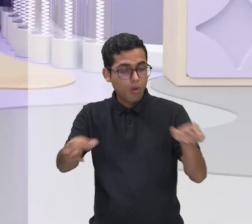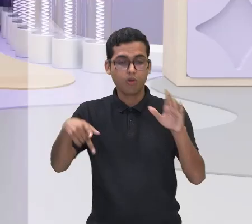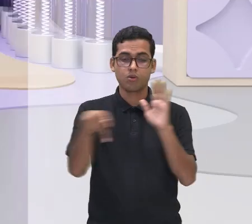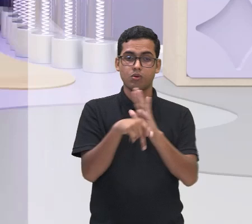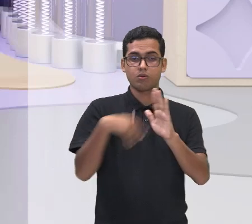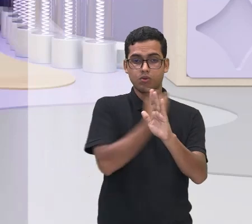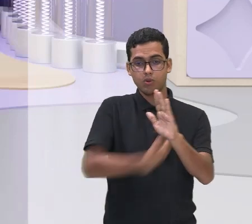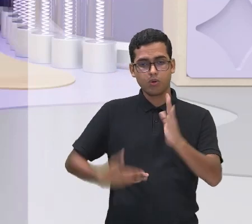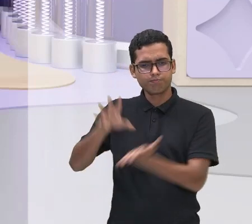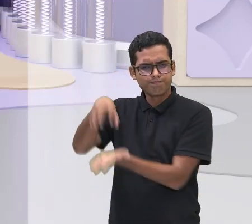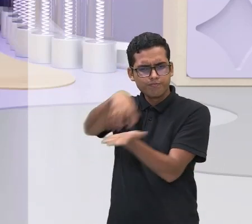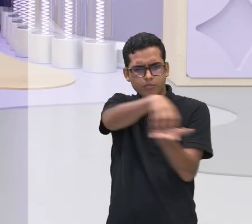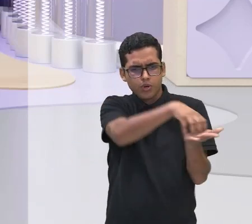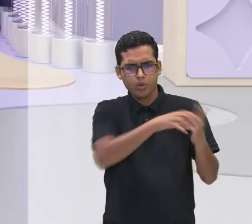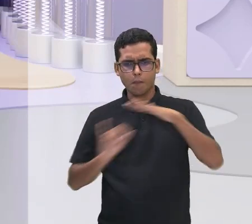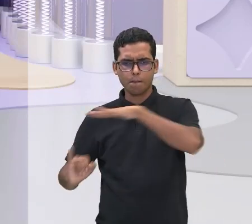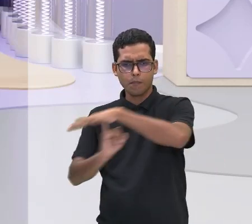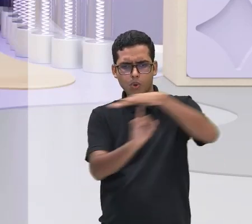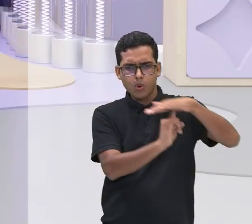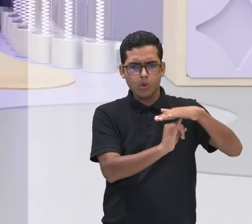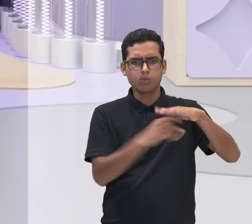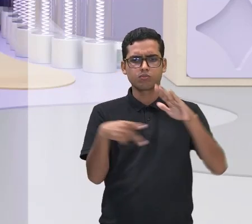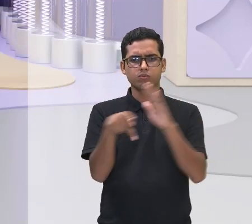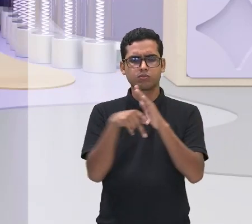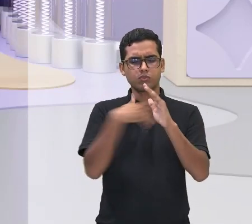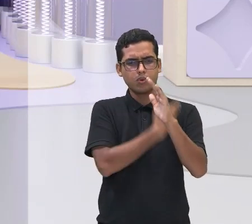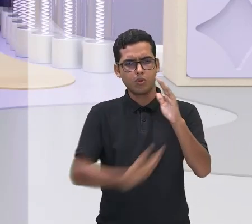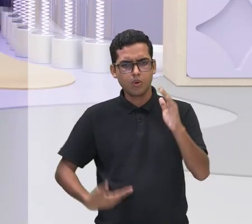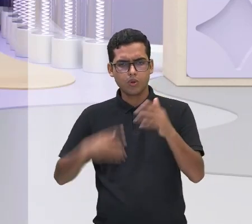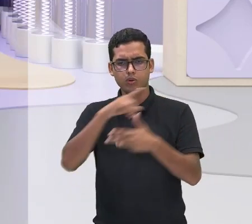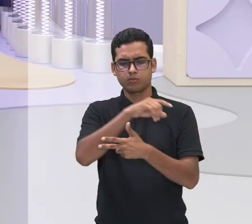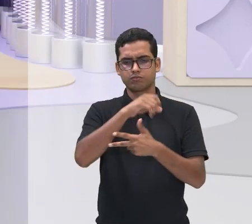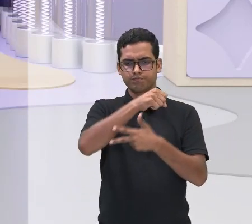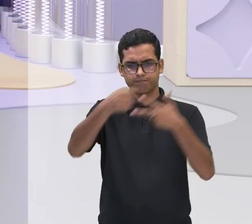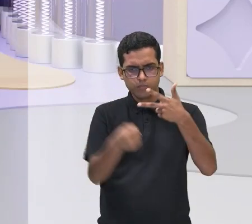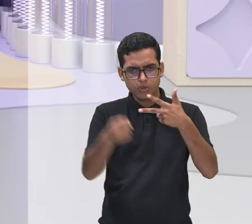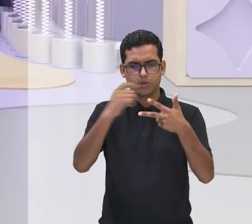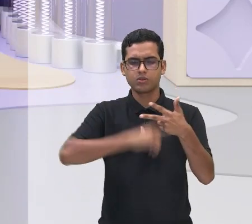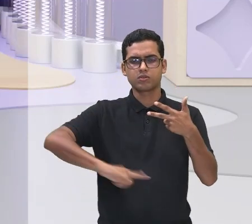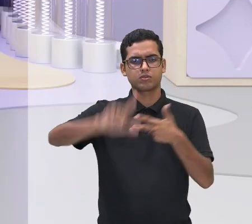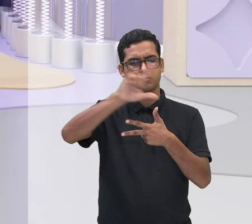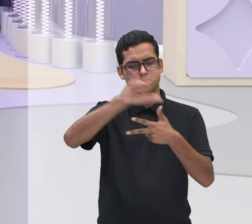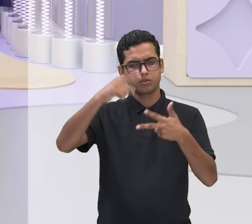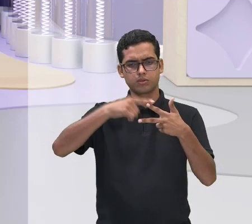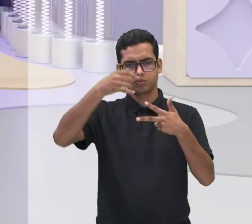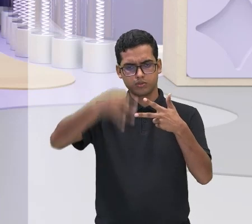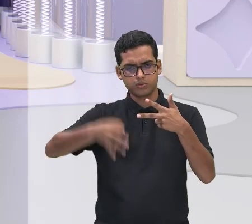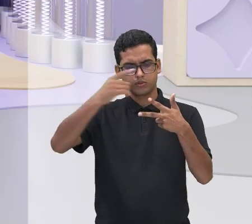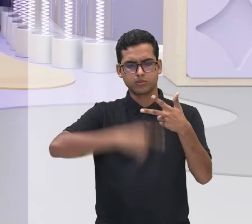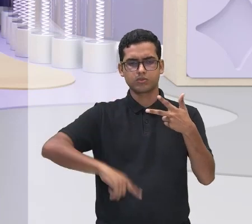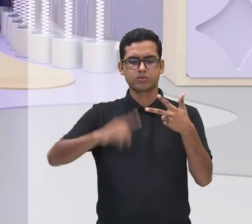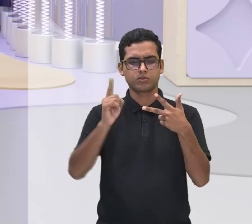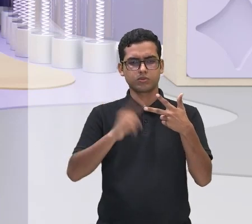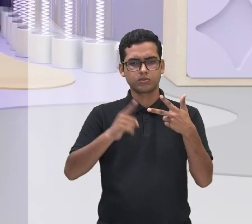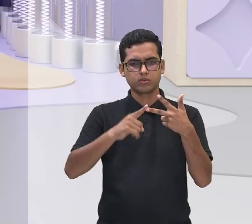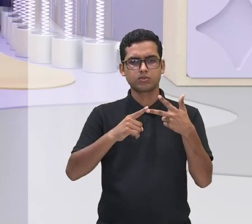de instituições, esses poderes públicos, executivo, legislativo, judiciário, as forças de